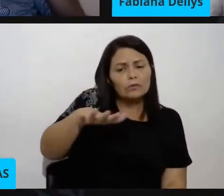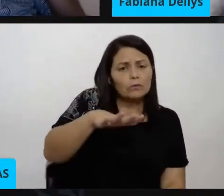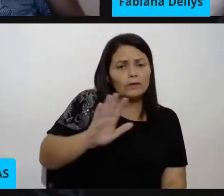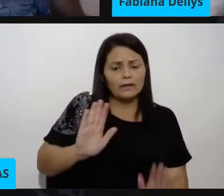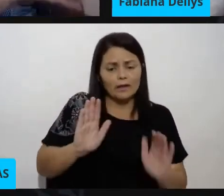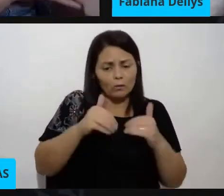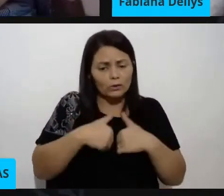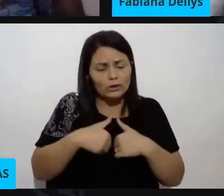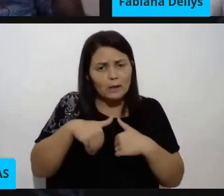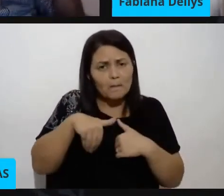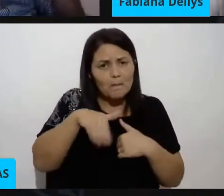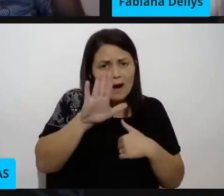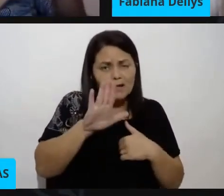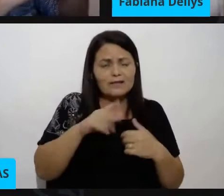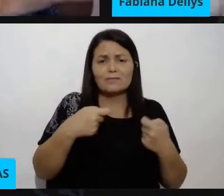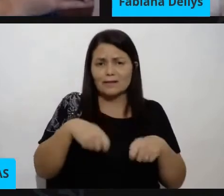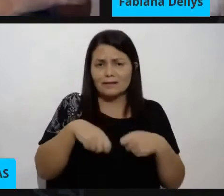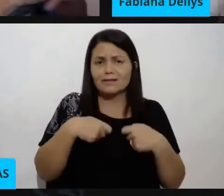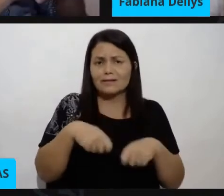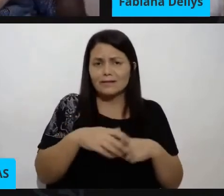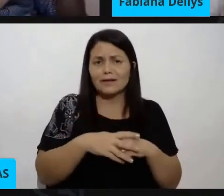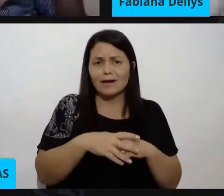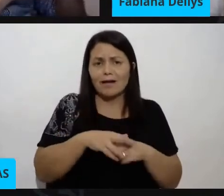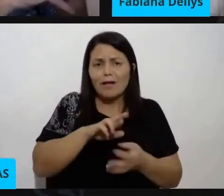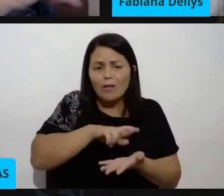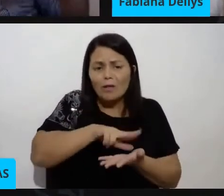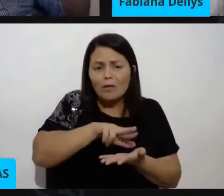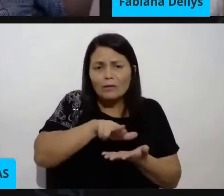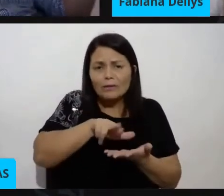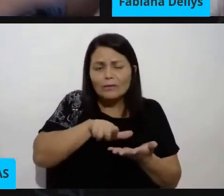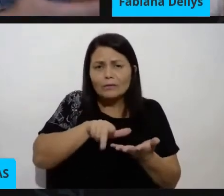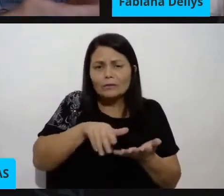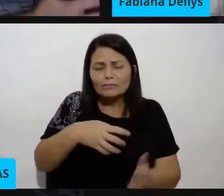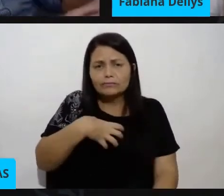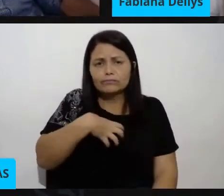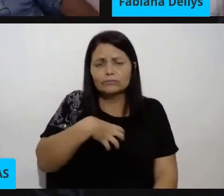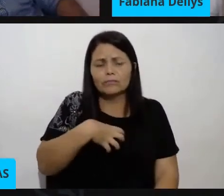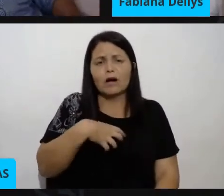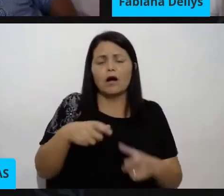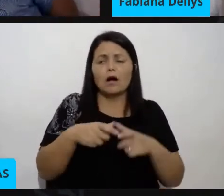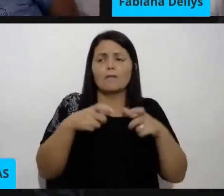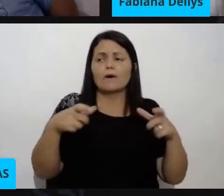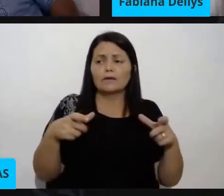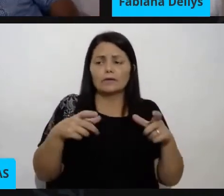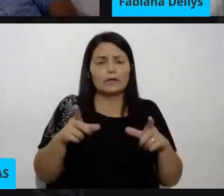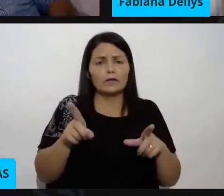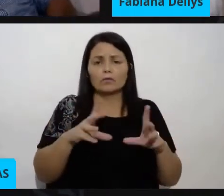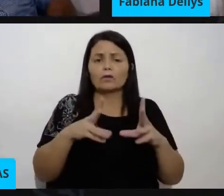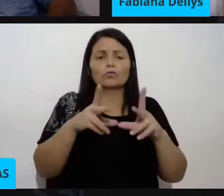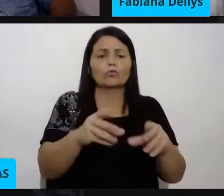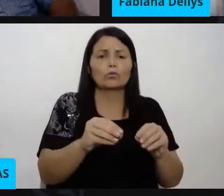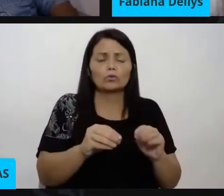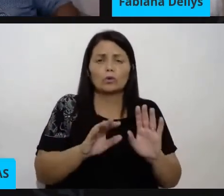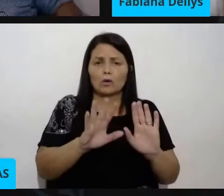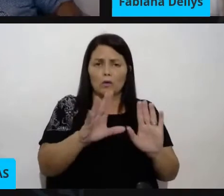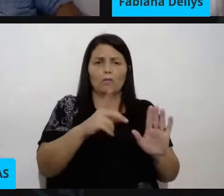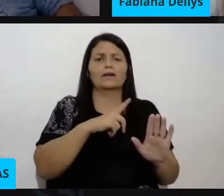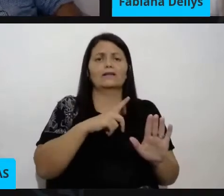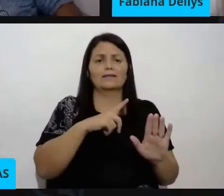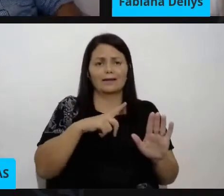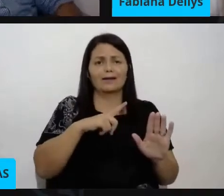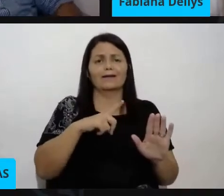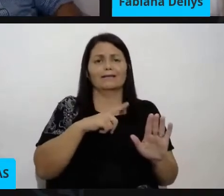é rígido, com uma característica do sintoma. Veja, a grande maioria, não são todos, mas há essa